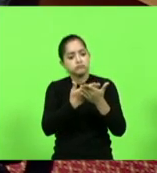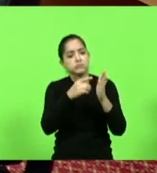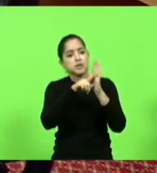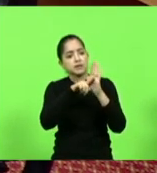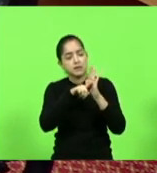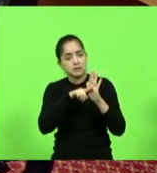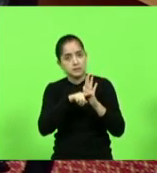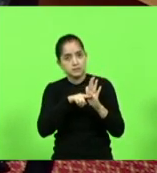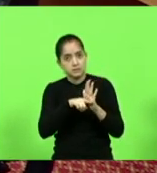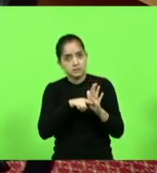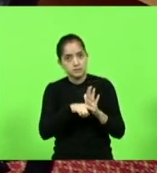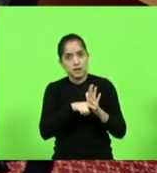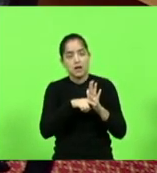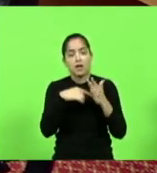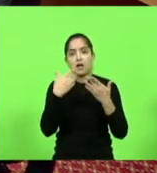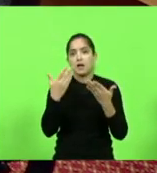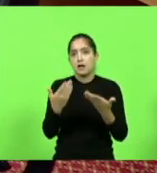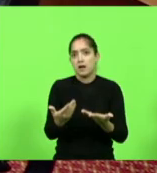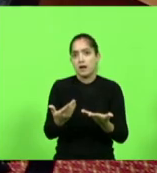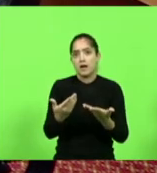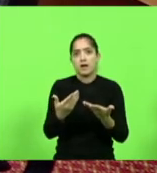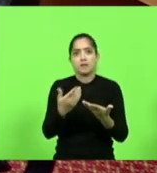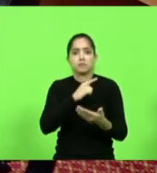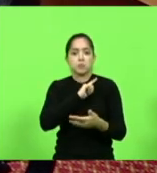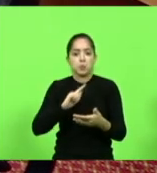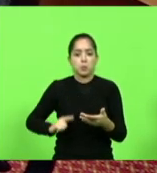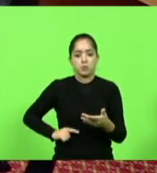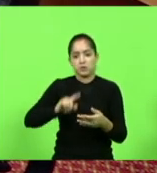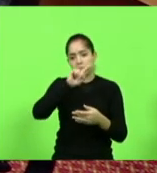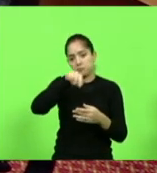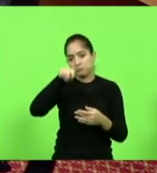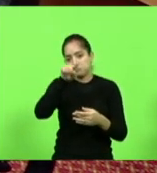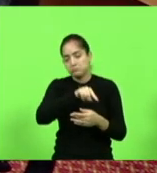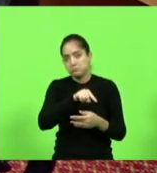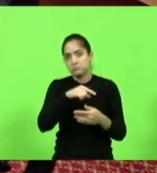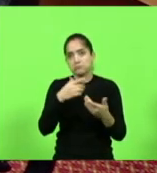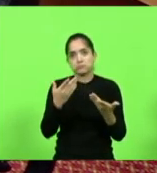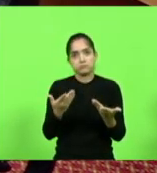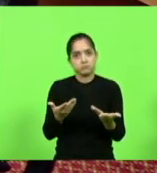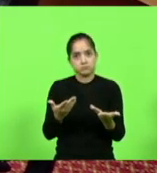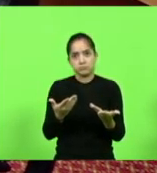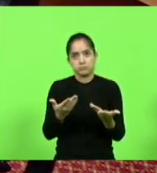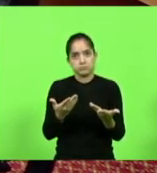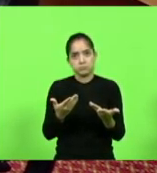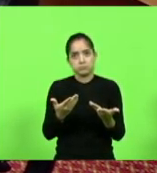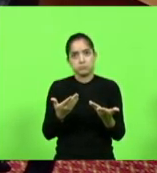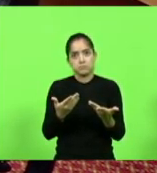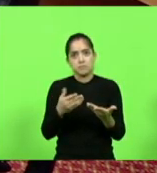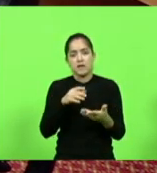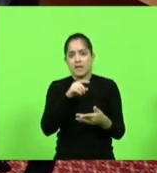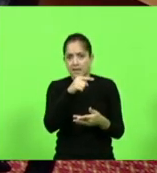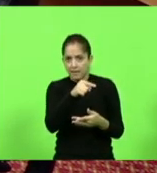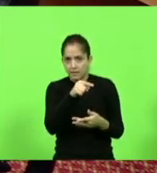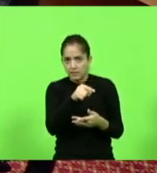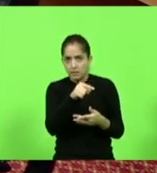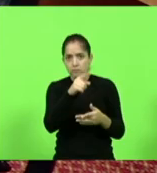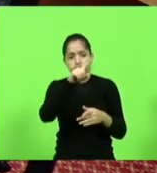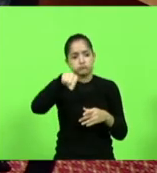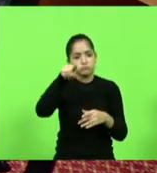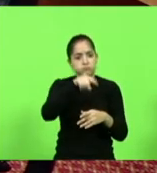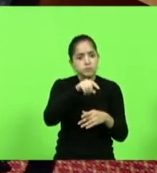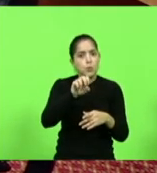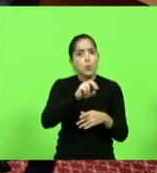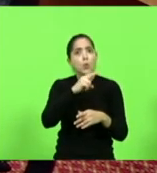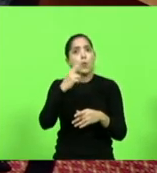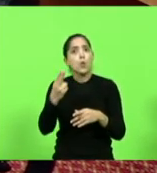Ah, porque a governadora interina vetou. Cara, é posição. Será que foi ela que vetou ou foi as pessoas